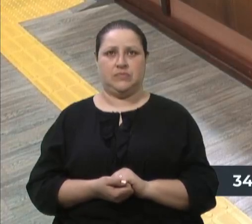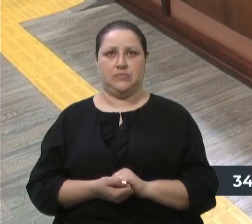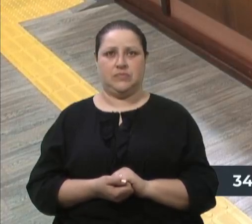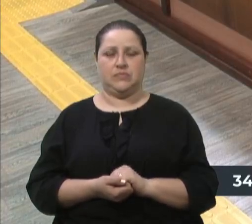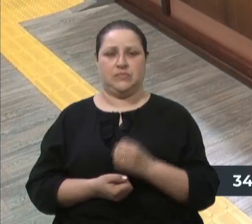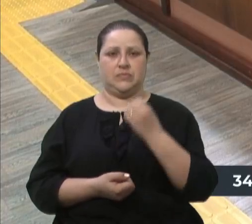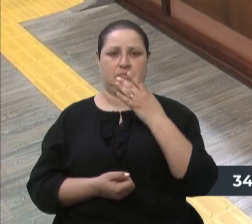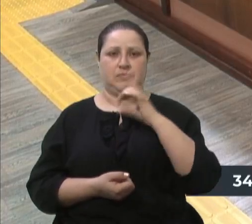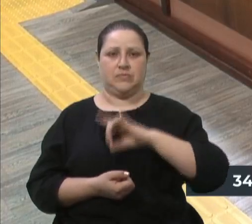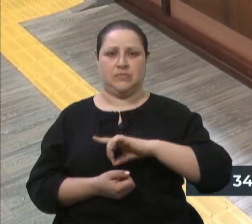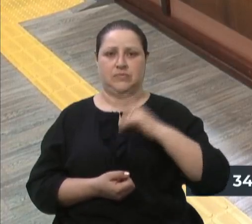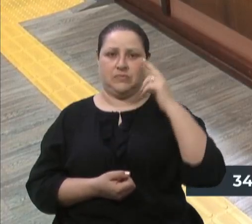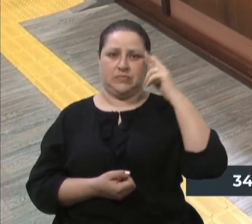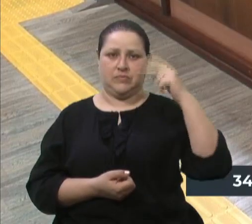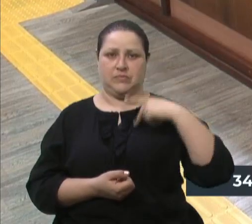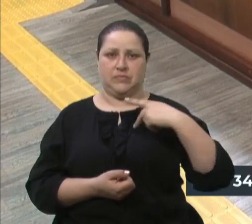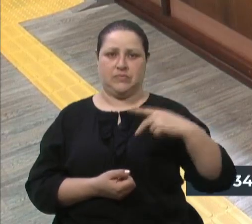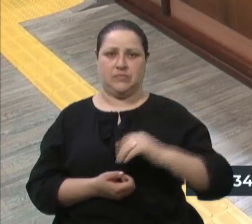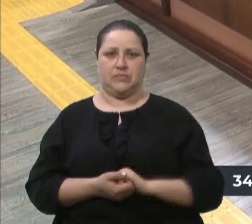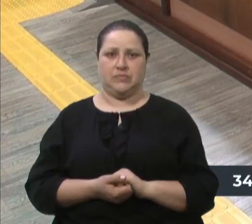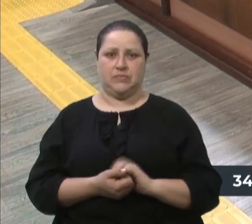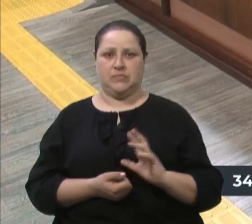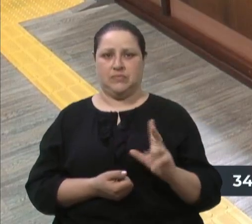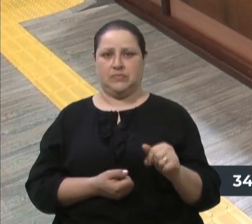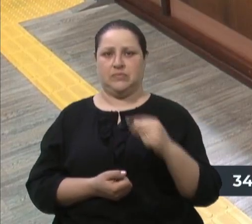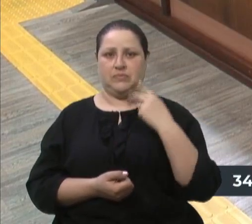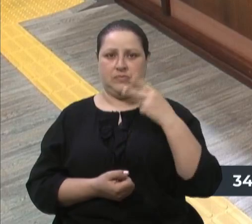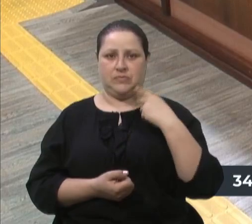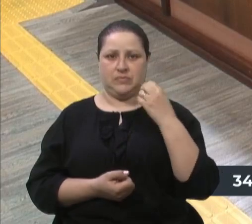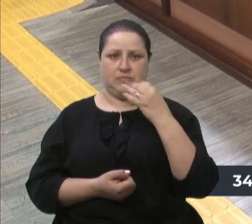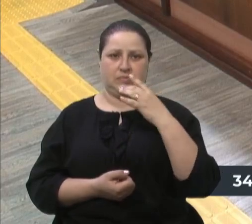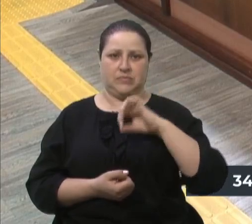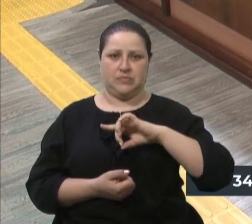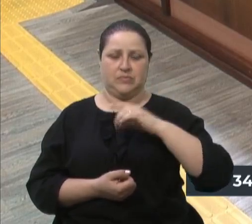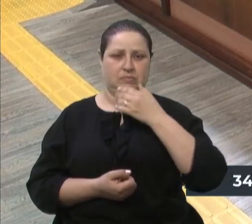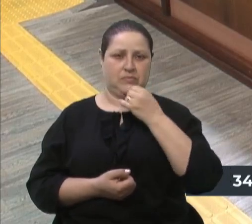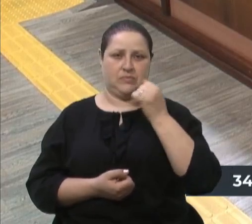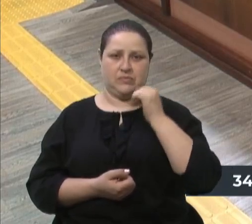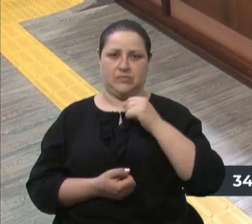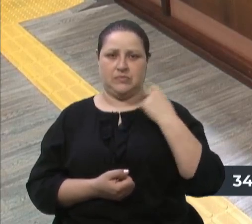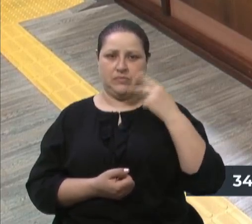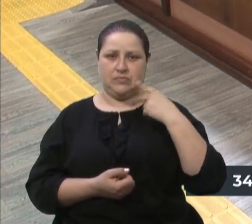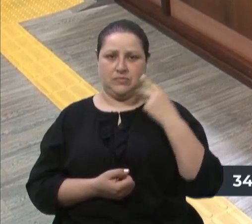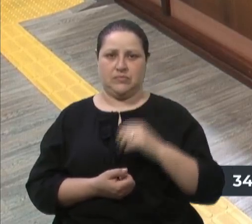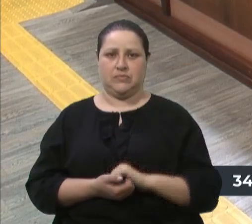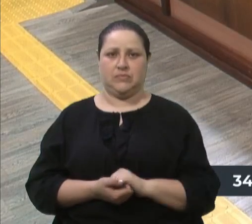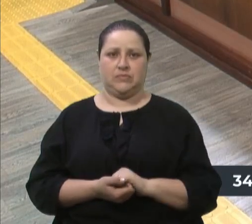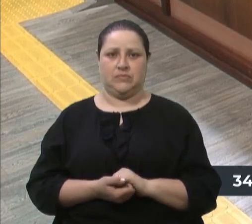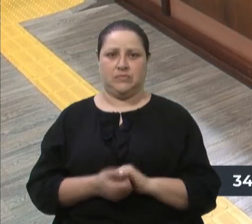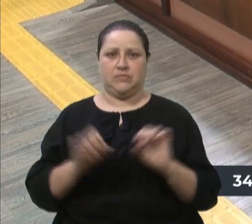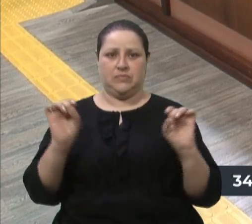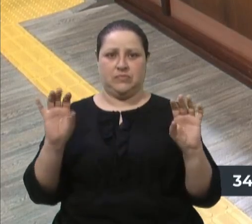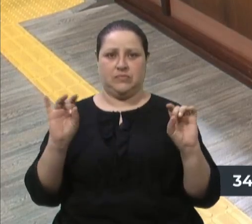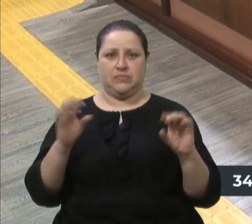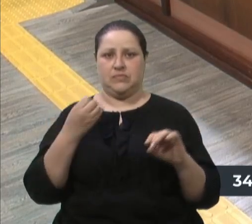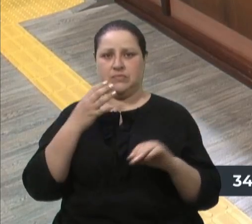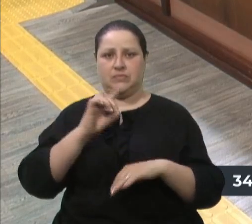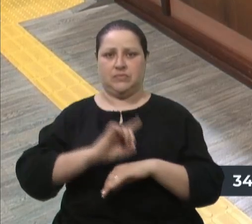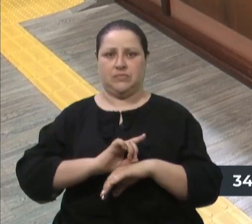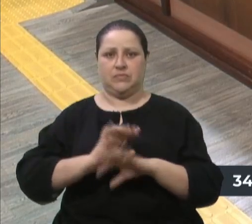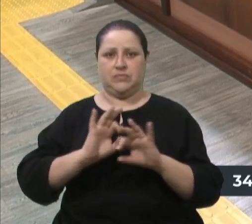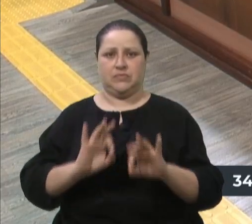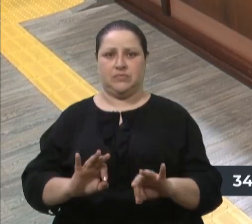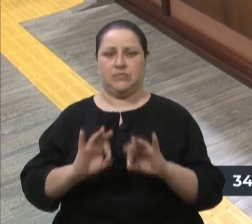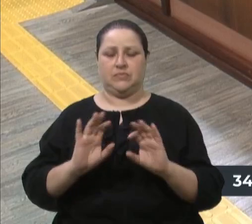Bom dia, senhor presidente, bom dia, senhores vereadores, bom dia, senhoras vereadoras, e bom dia muito especial, com